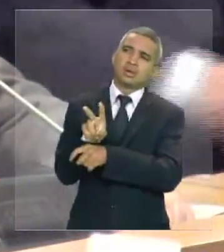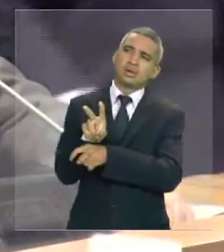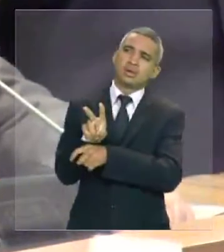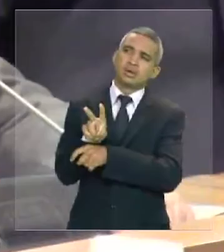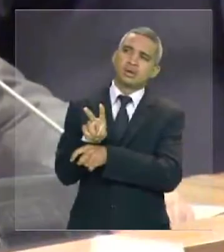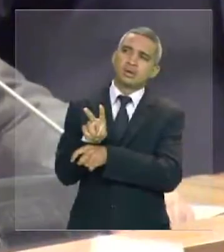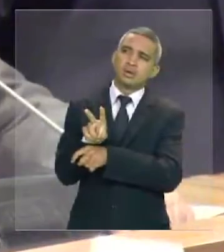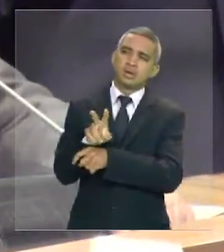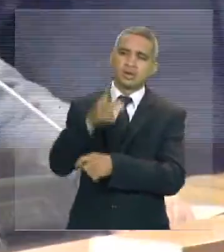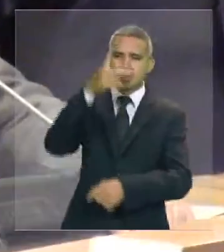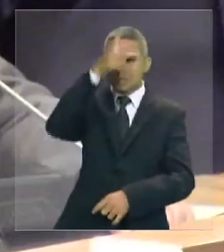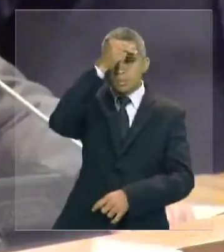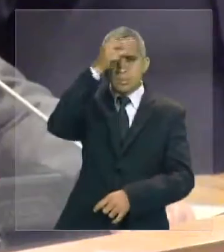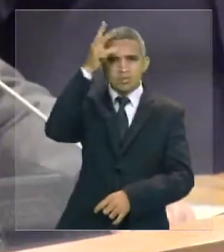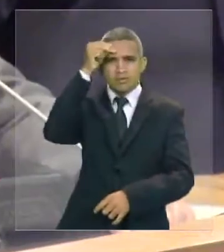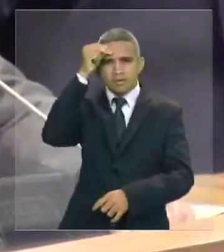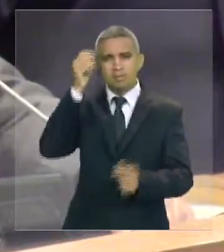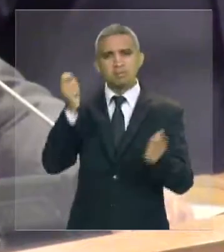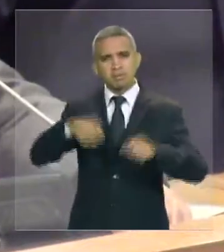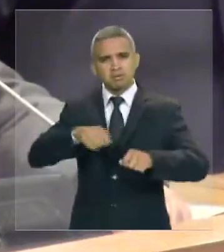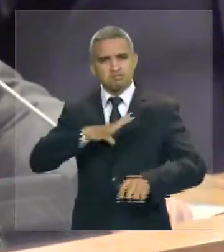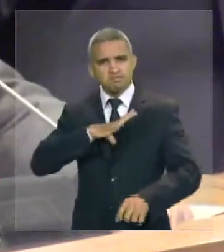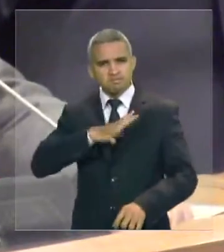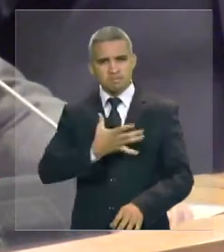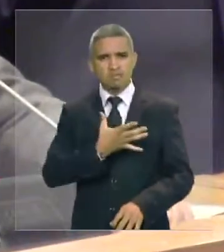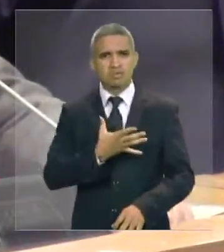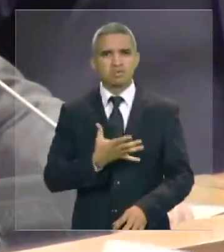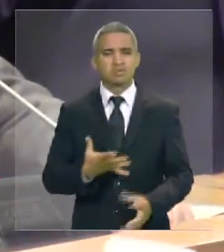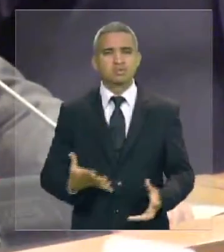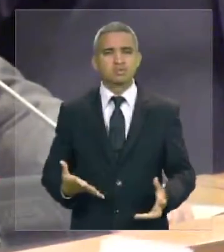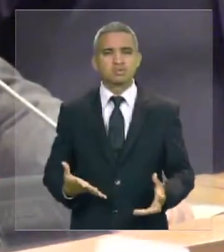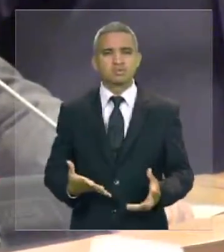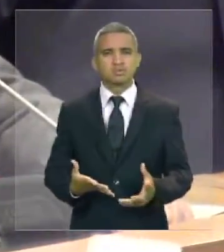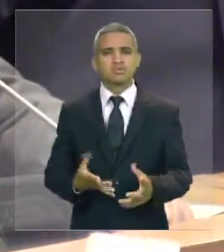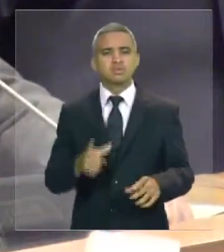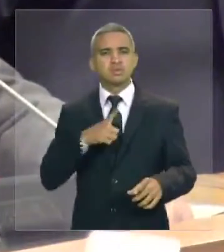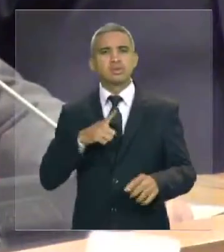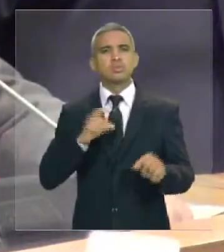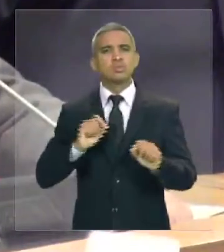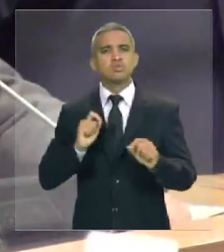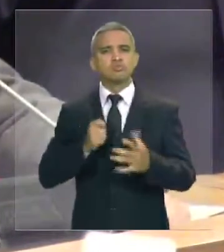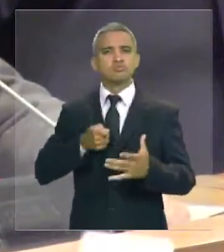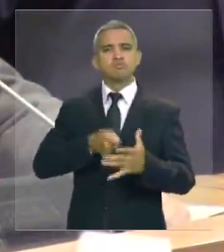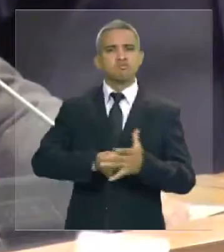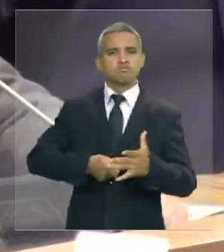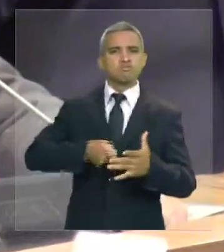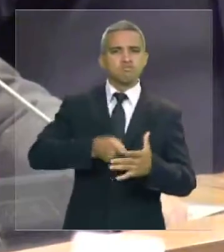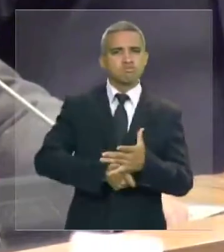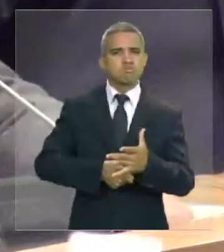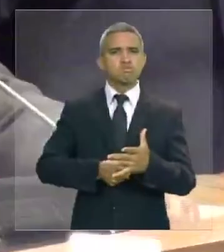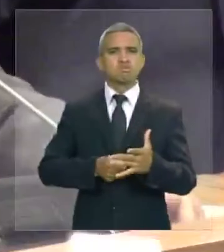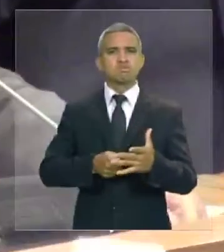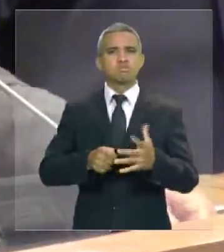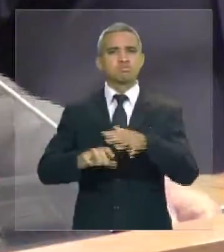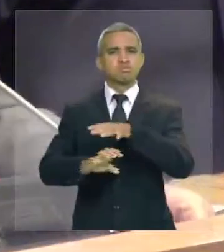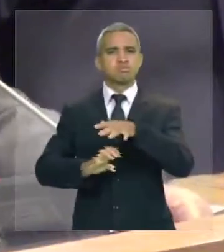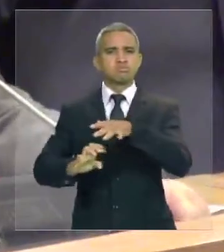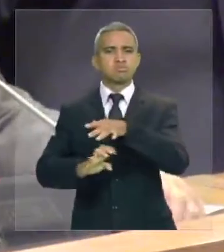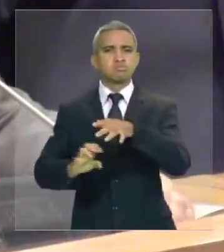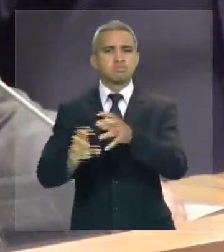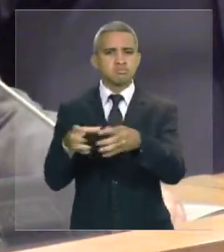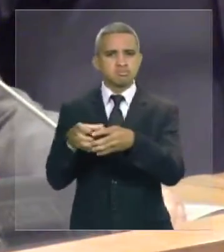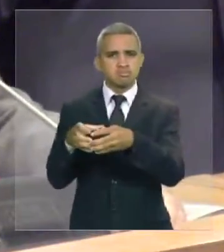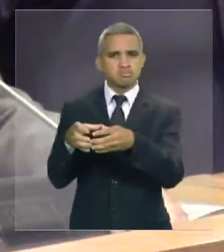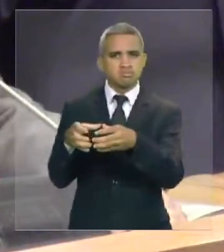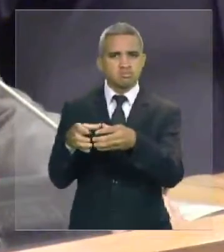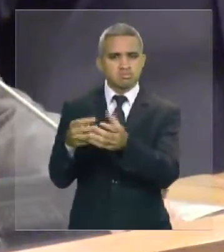autoridade municipal tivesse a coragem de enfrentar esse monopólio